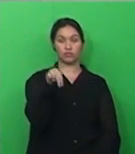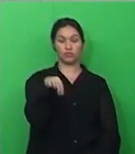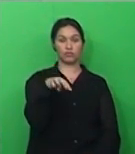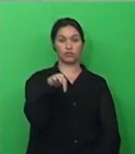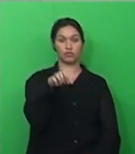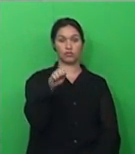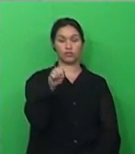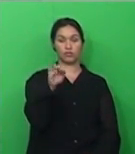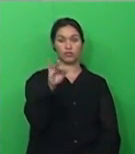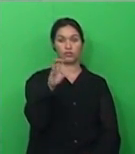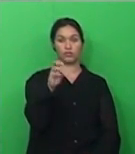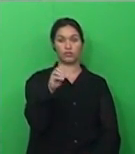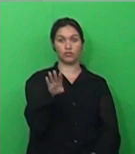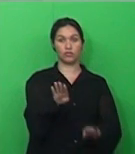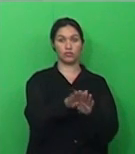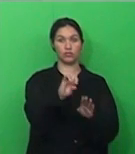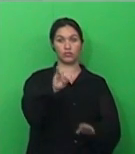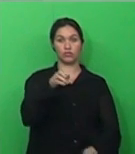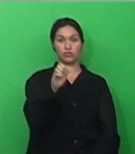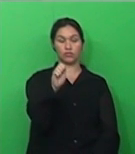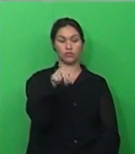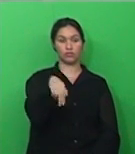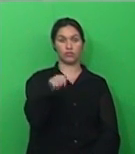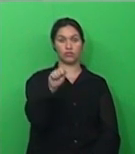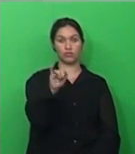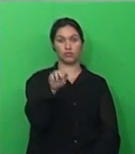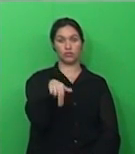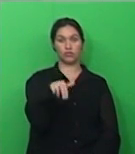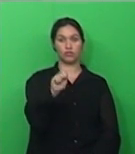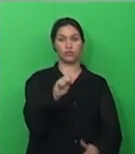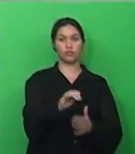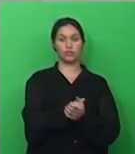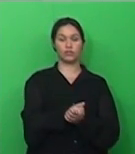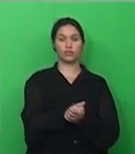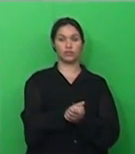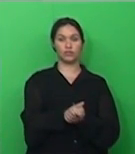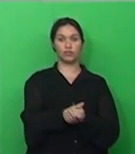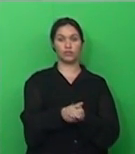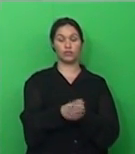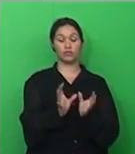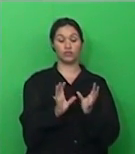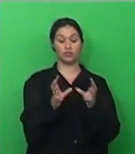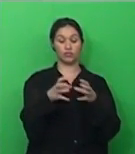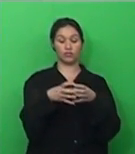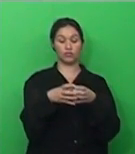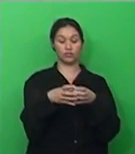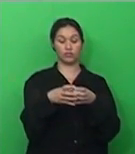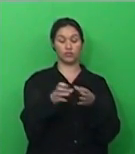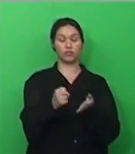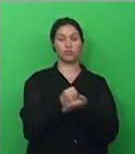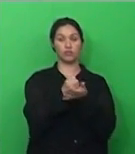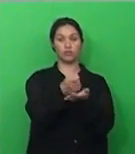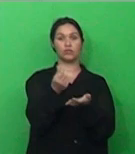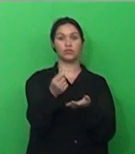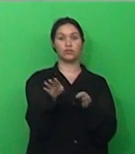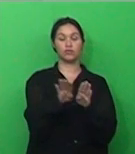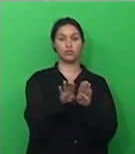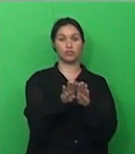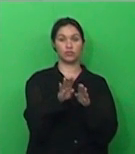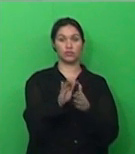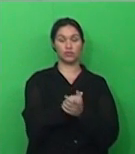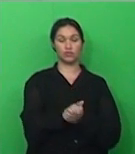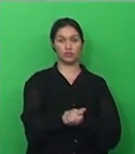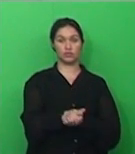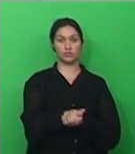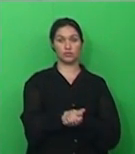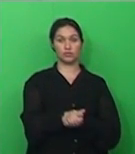Ney e Janaína, que foram os componentes da comissão das bolsas. E, por último, eu peguei um relatório aqui